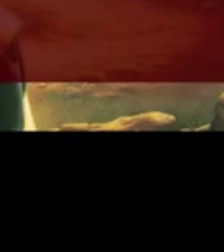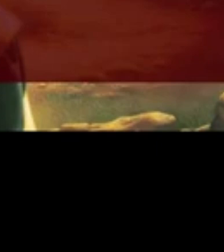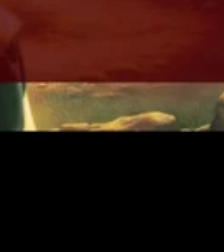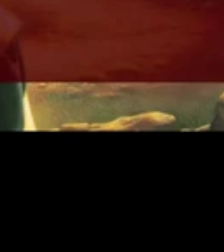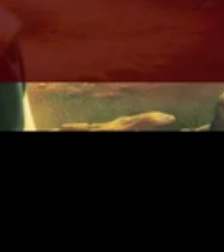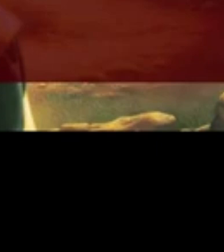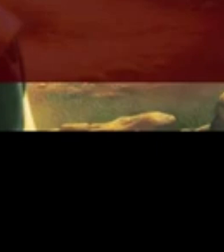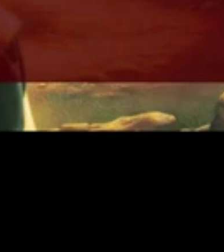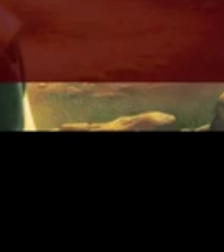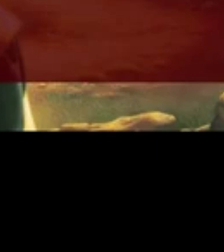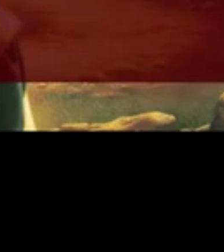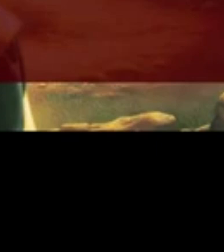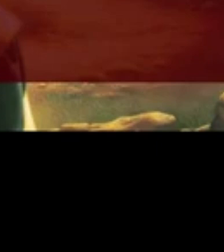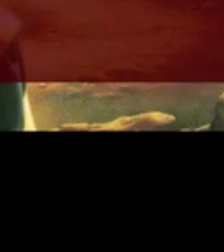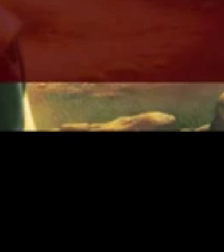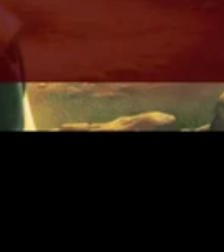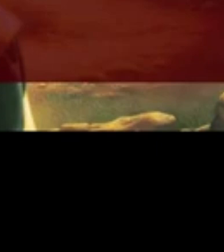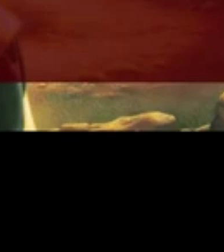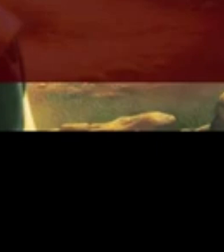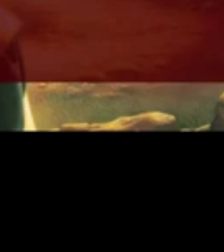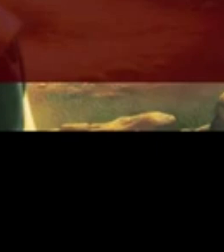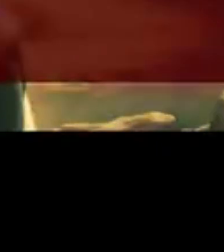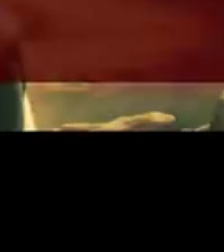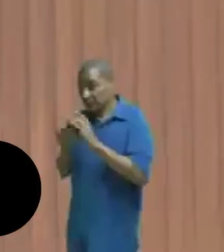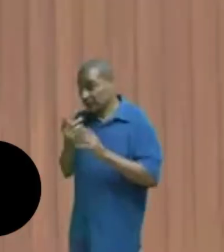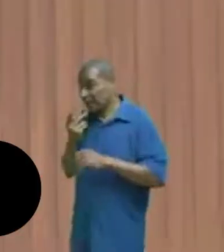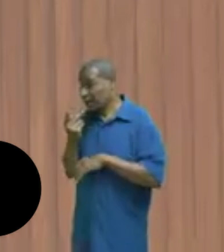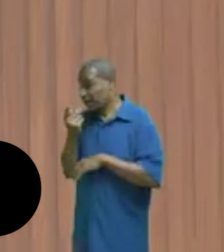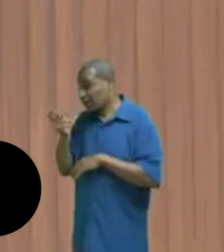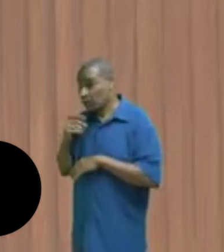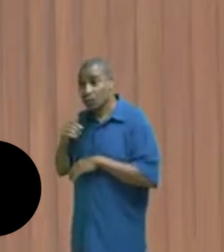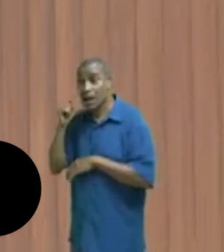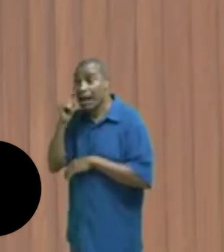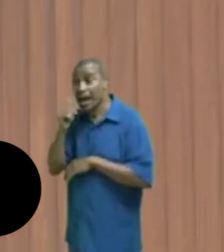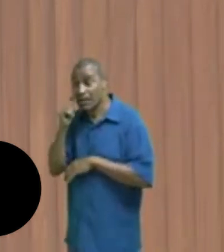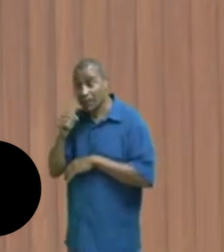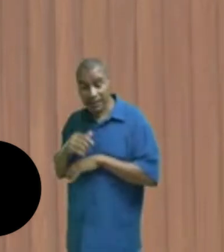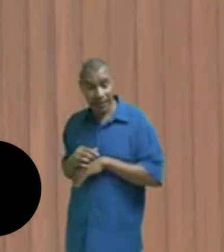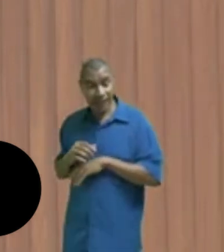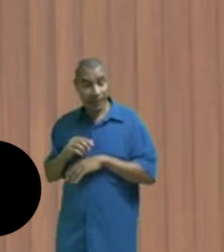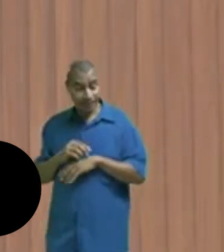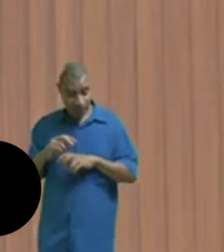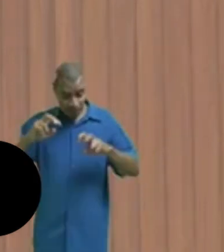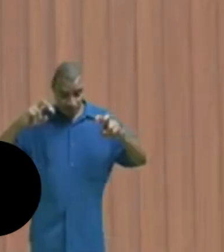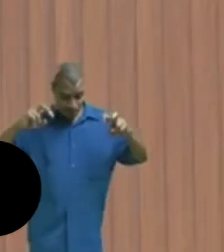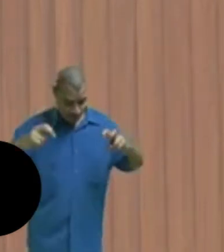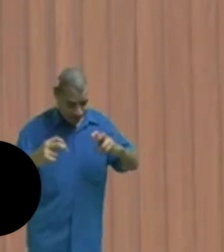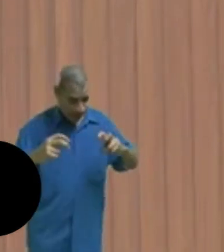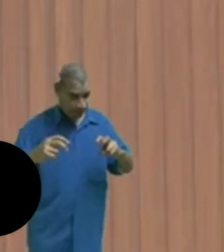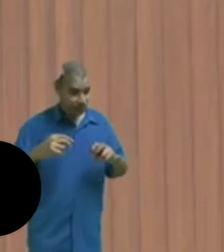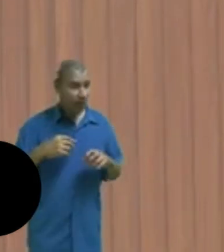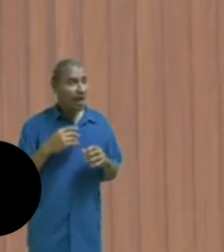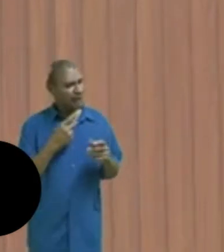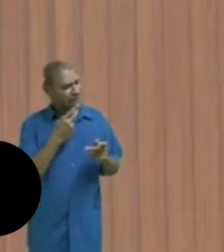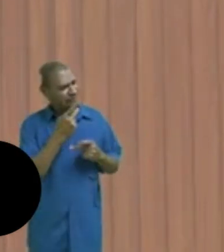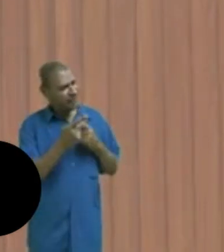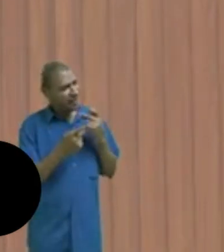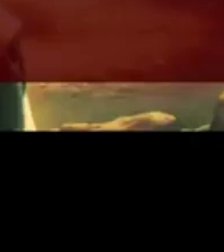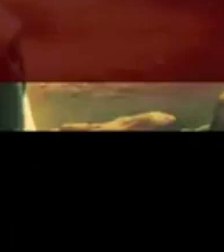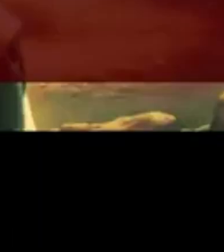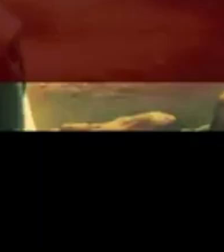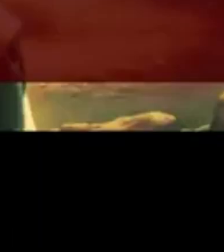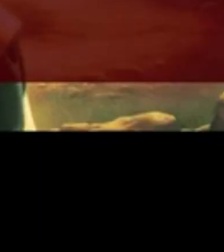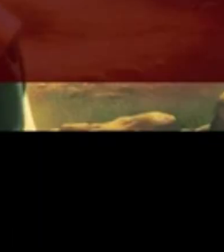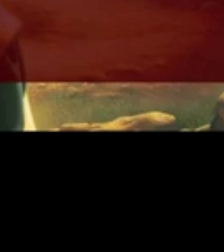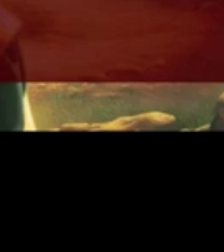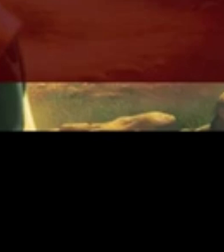A conversa que Jesus tem com a mulher samaritana é uma conversa de vanguarda. Ela vai definir toda a